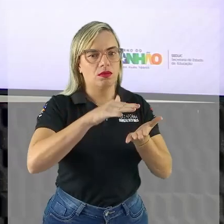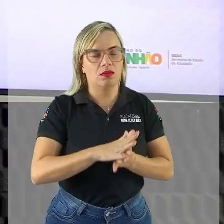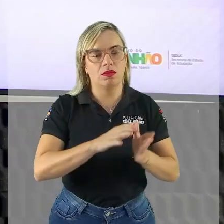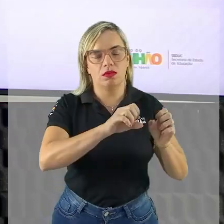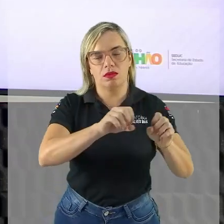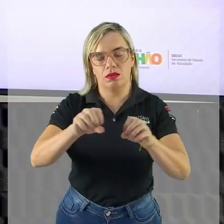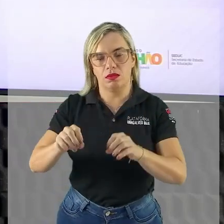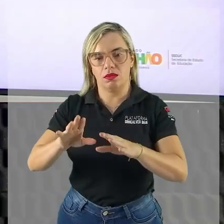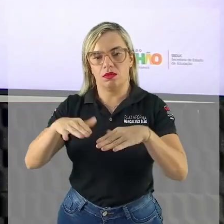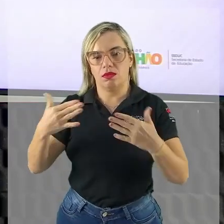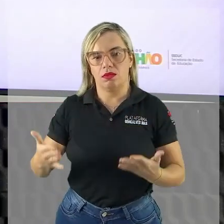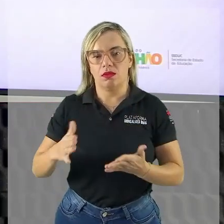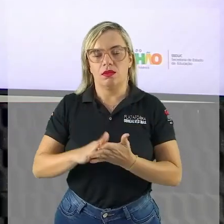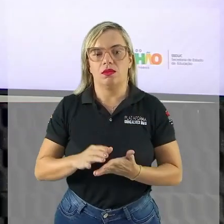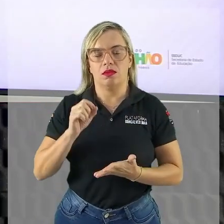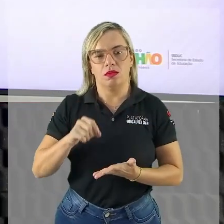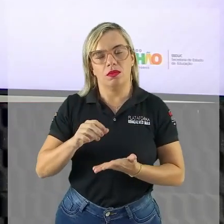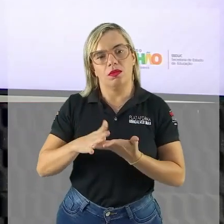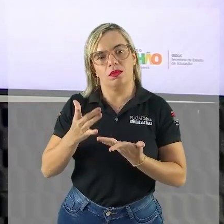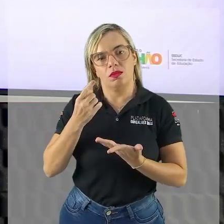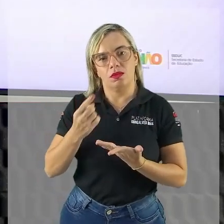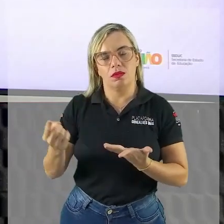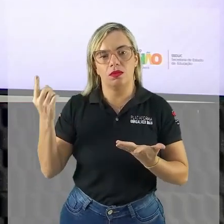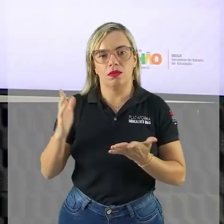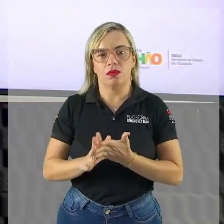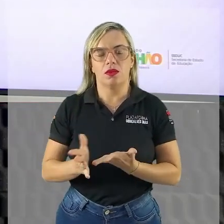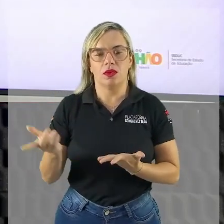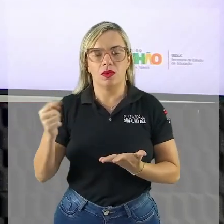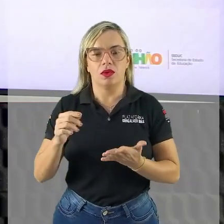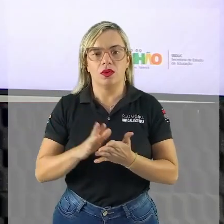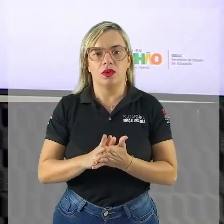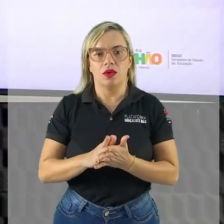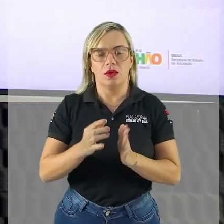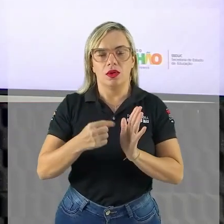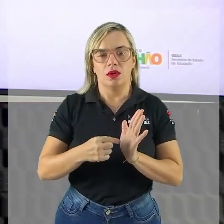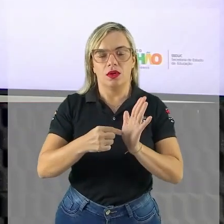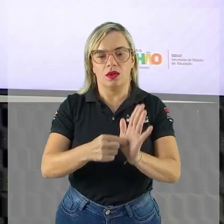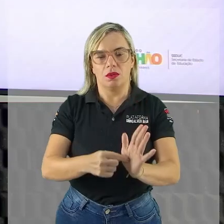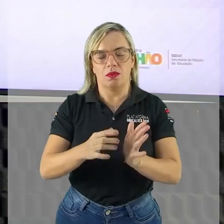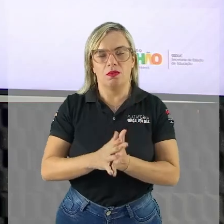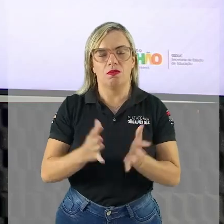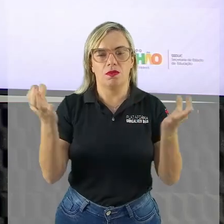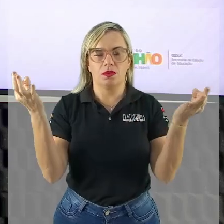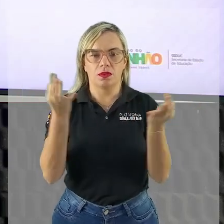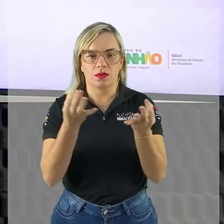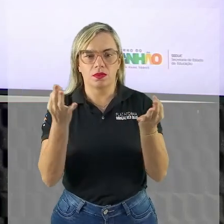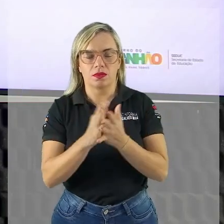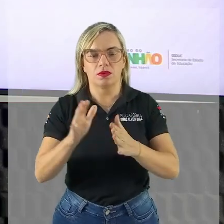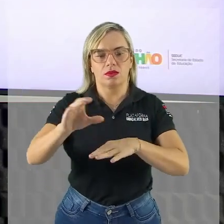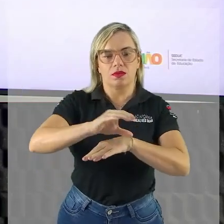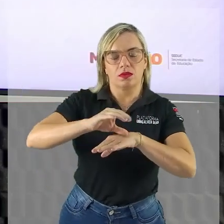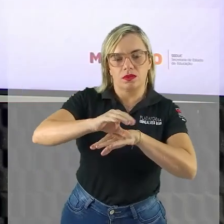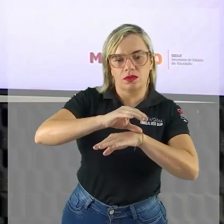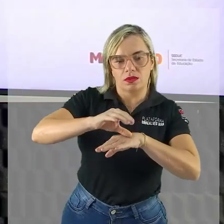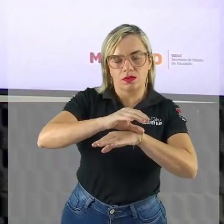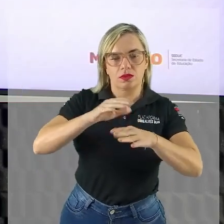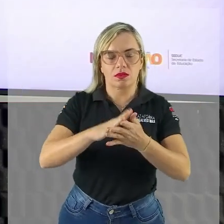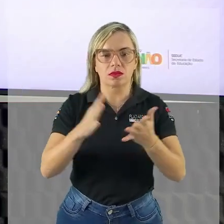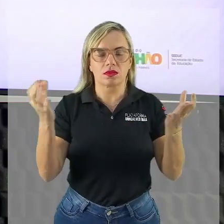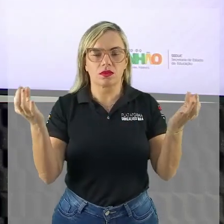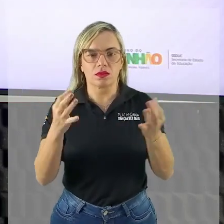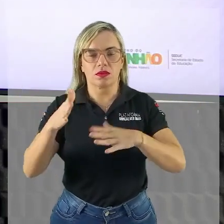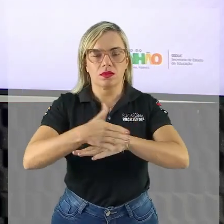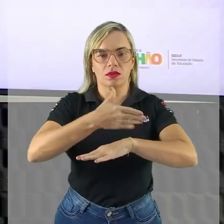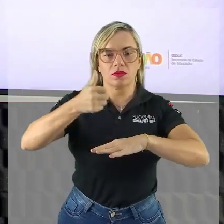Estadual de Educação, tá? Que vem preparando com capricho um cursinho, tá? De excelência